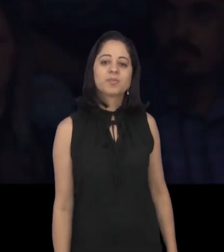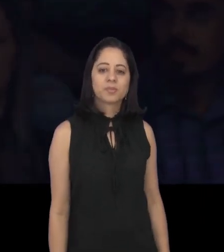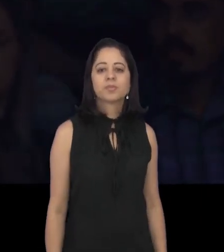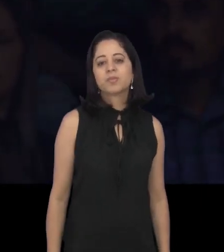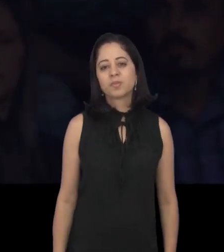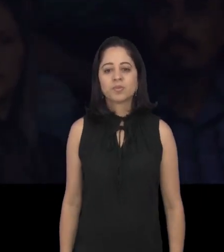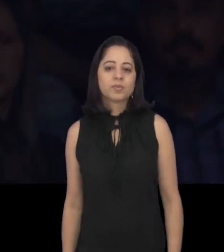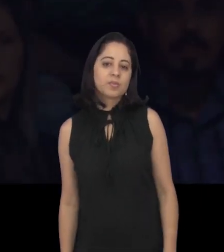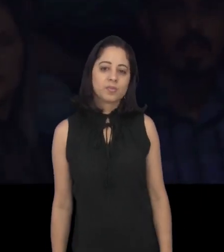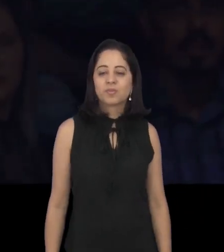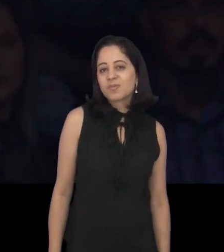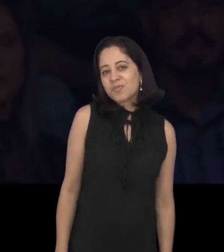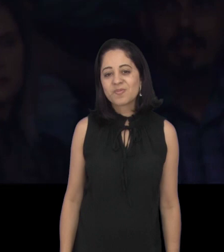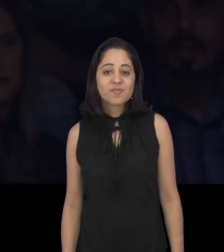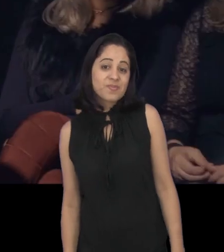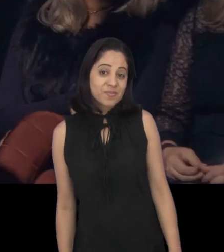Quero ver vocês aí.